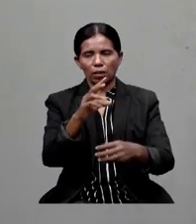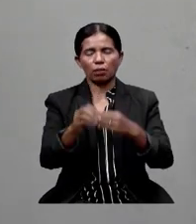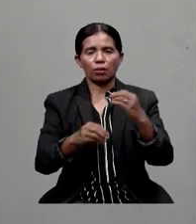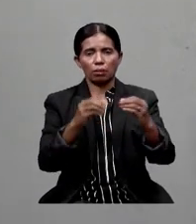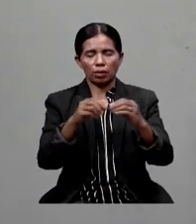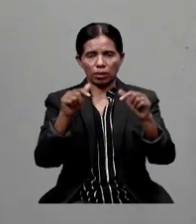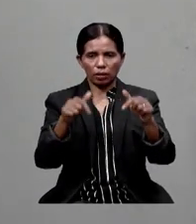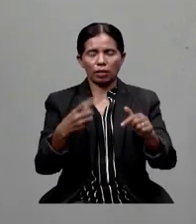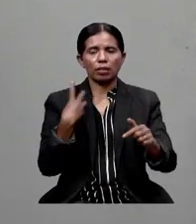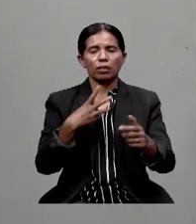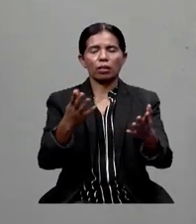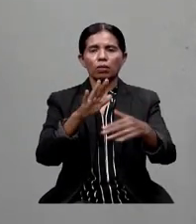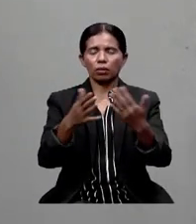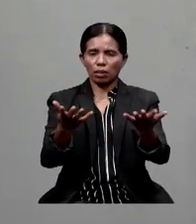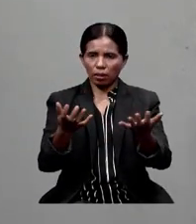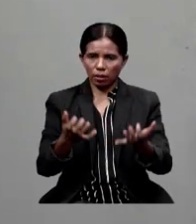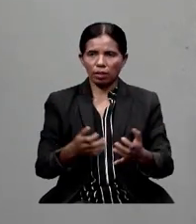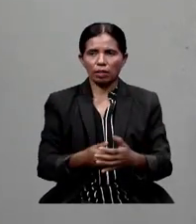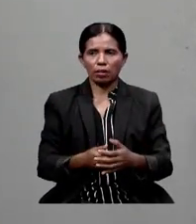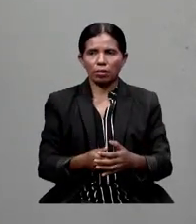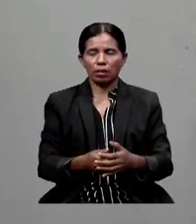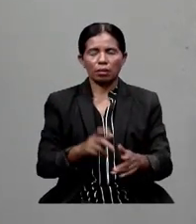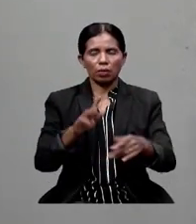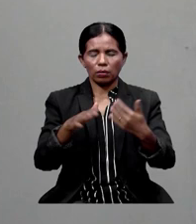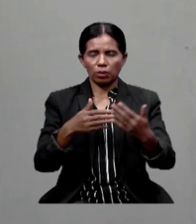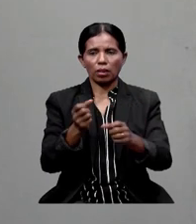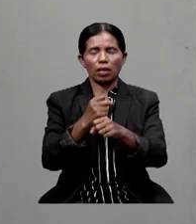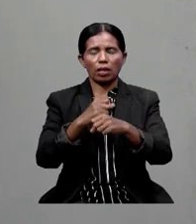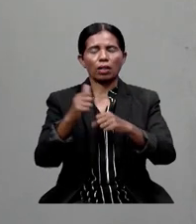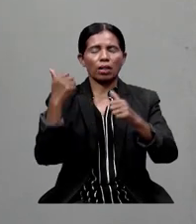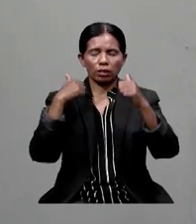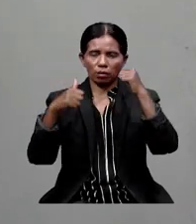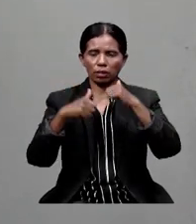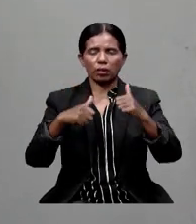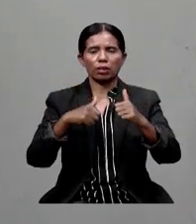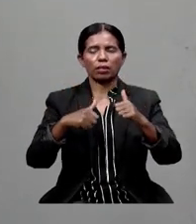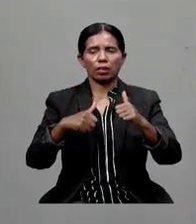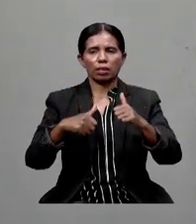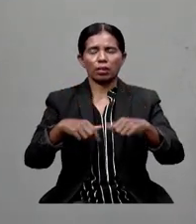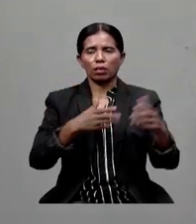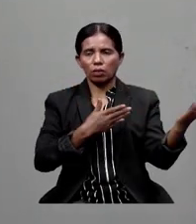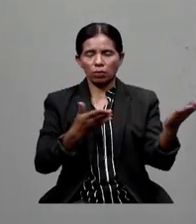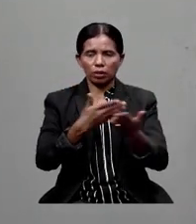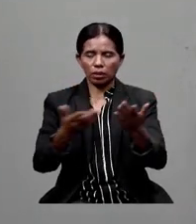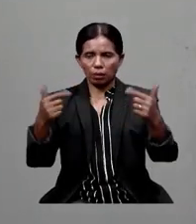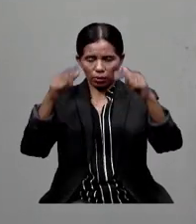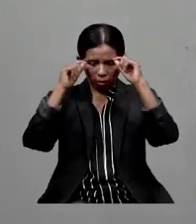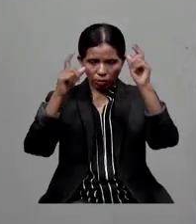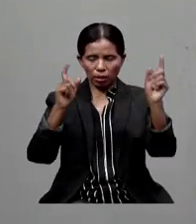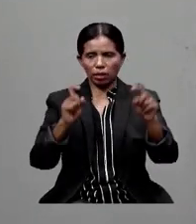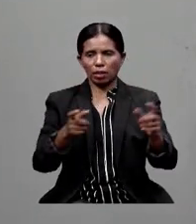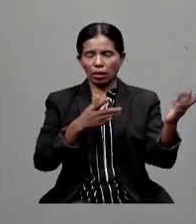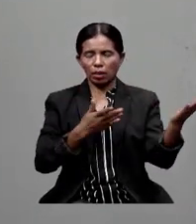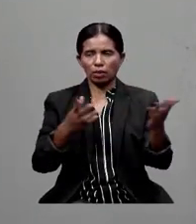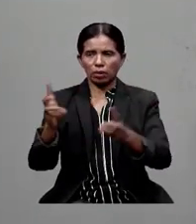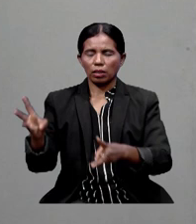da ne. Ito to cara kata autor ho toto nebe khalo atividad komersial e Timor Timor Leste halo importasaun mai Timor Leste tingki liu ho si dalang